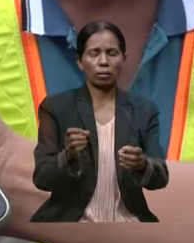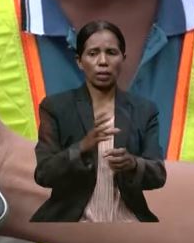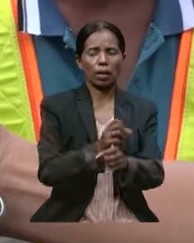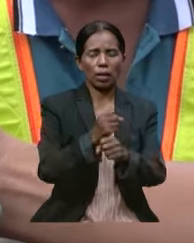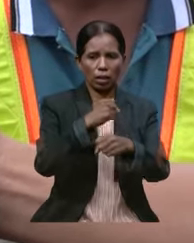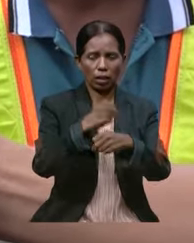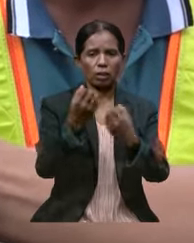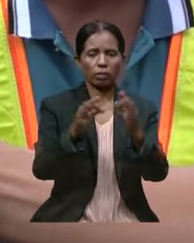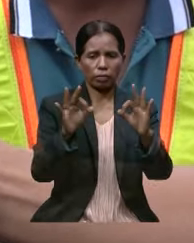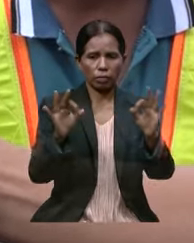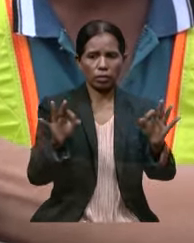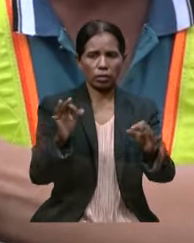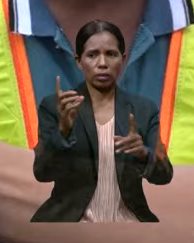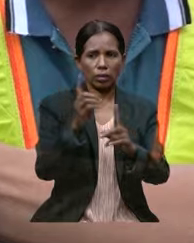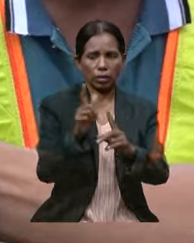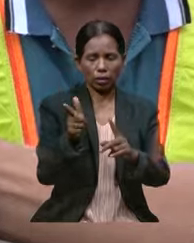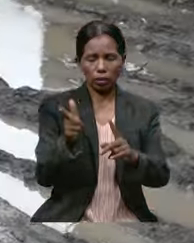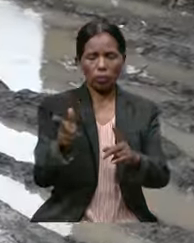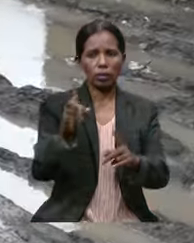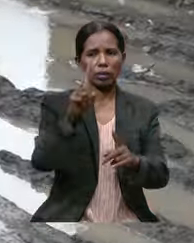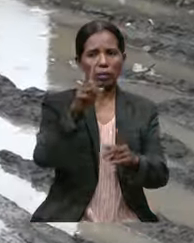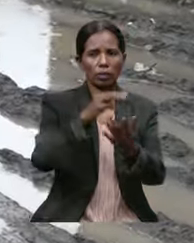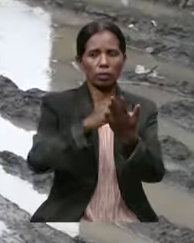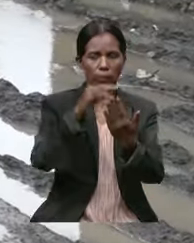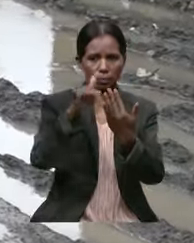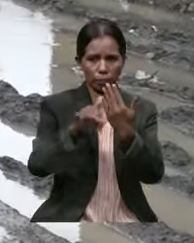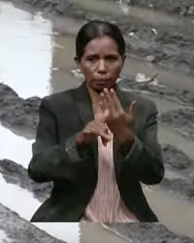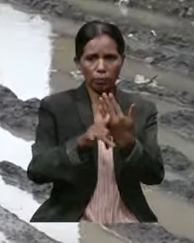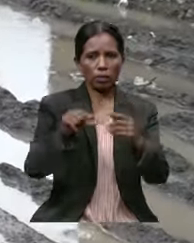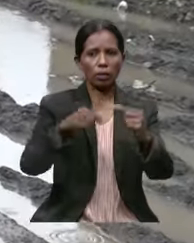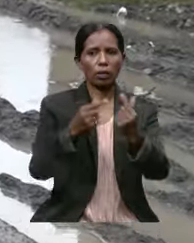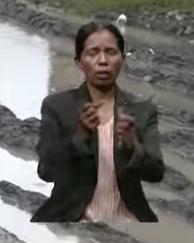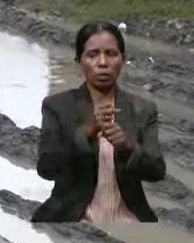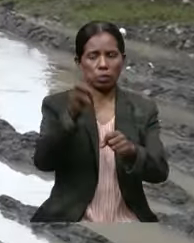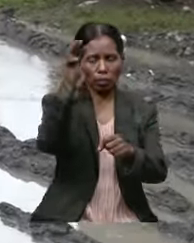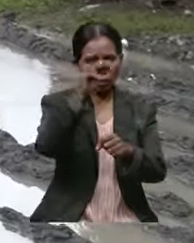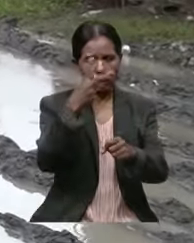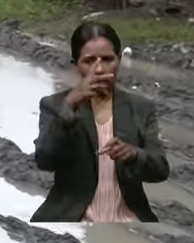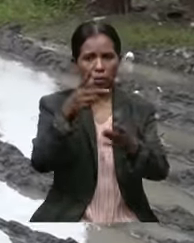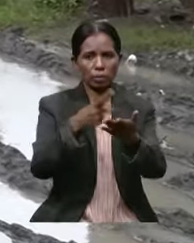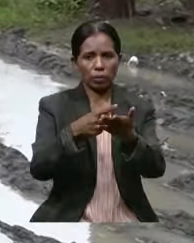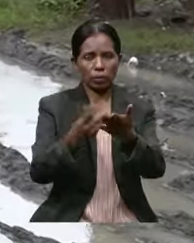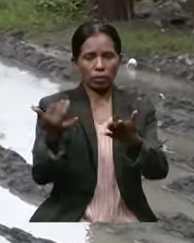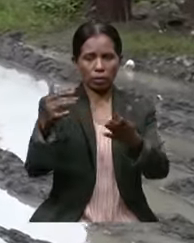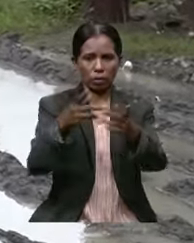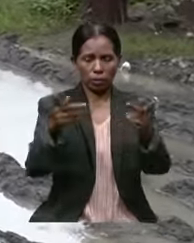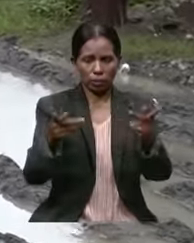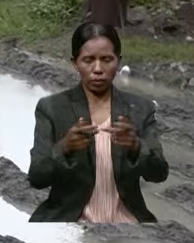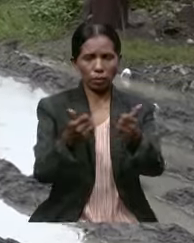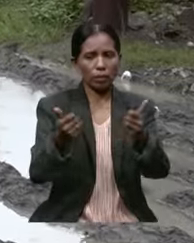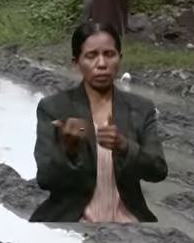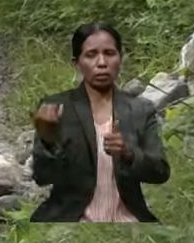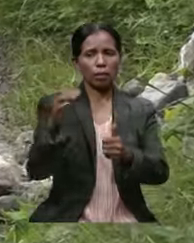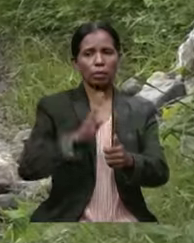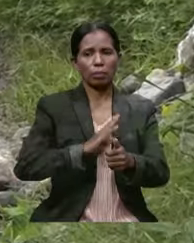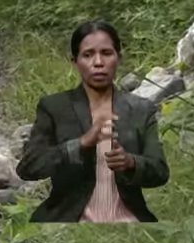ia dia 31 de maio. Equipa refere halau monitorizasang hodi avalia projetu sira e posto administrativo sira hadesan